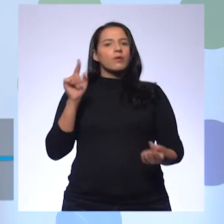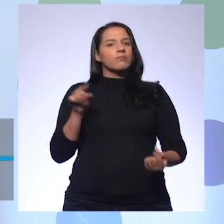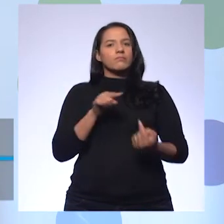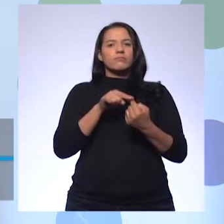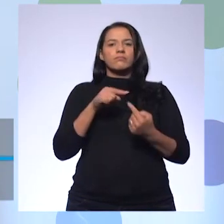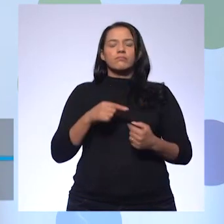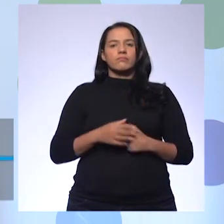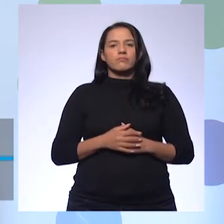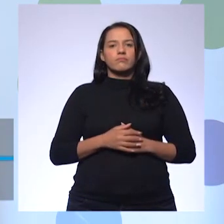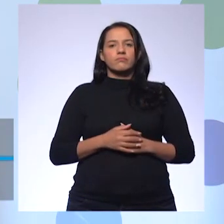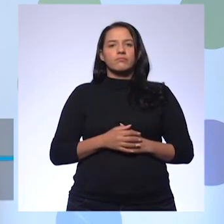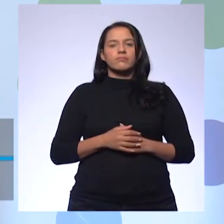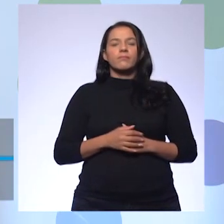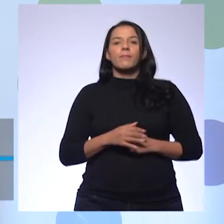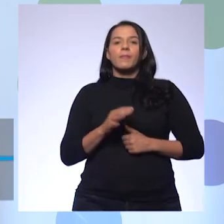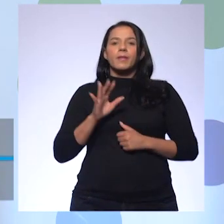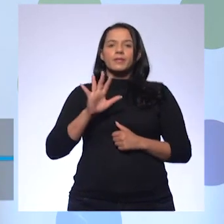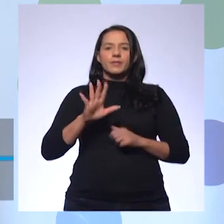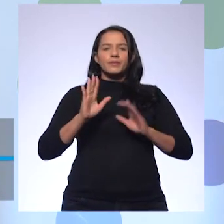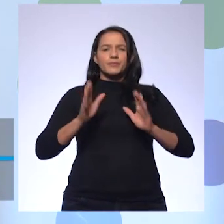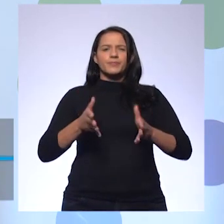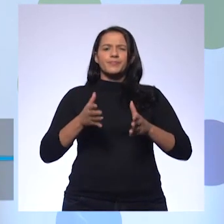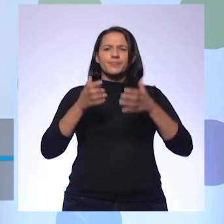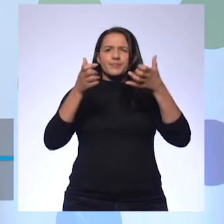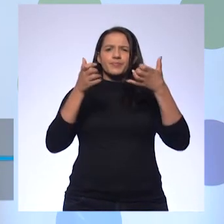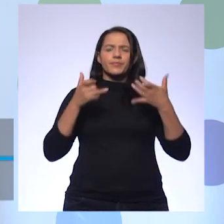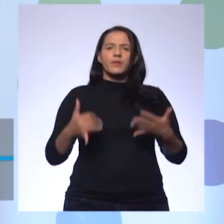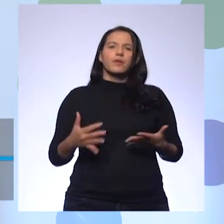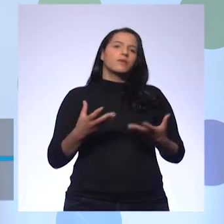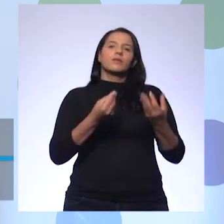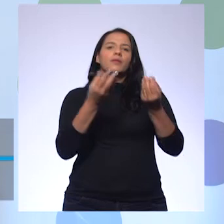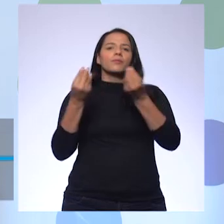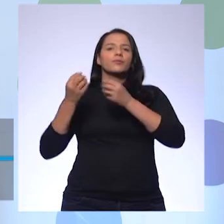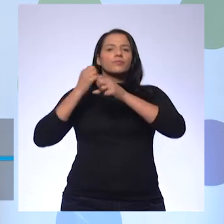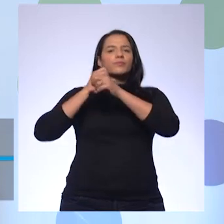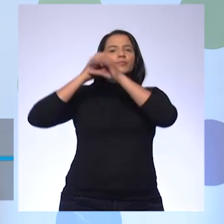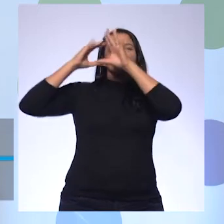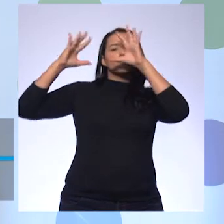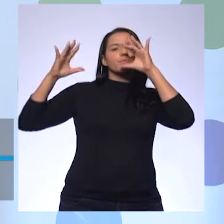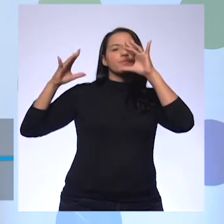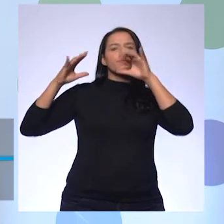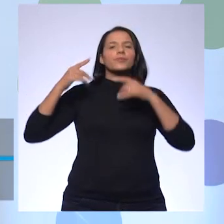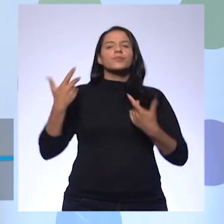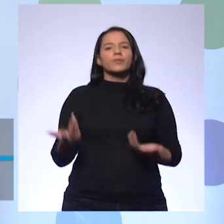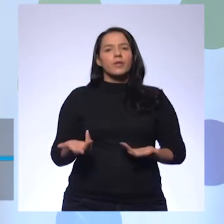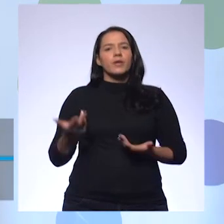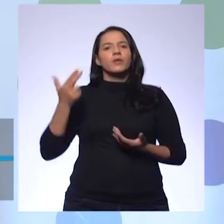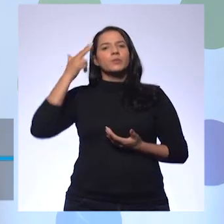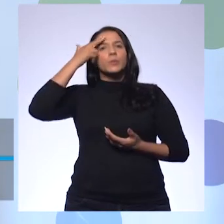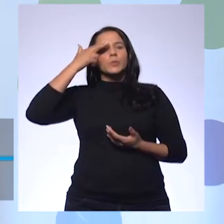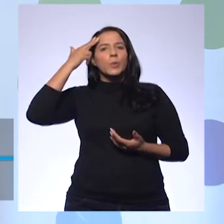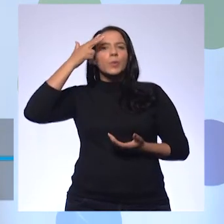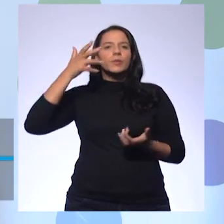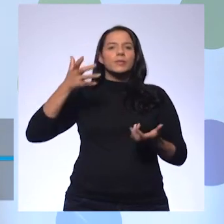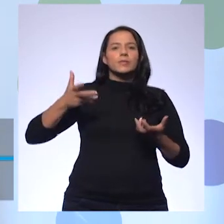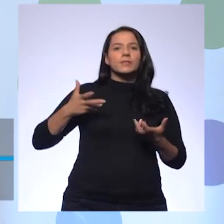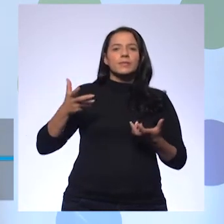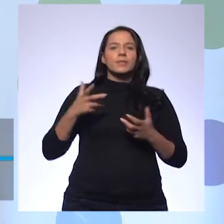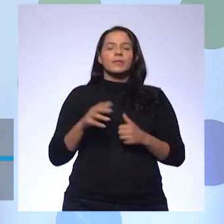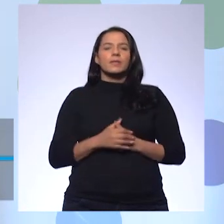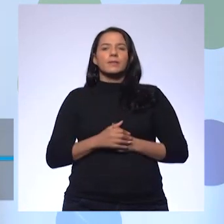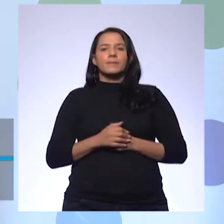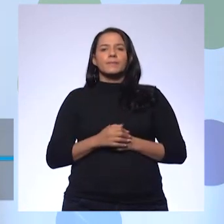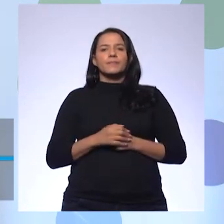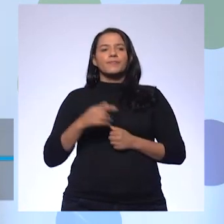de imediato. Né? Já falei para vocês que a gente tem muitos sonhos engavetados ou arquivados, que nada nos impede